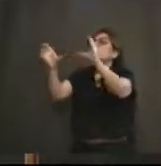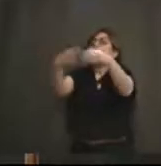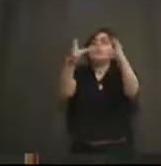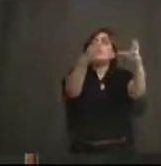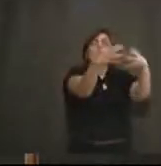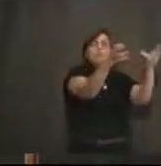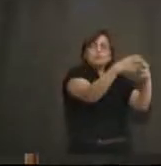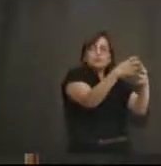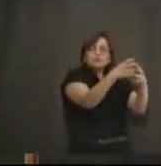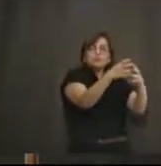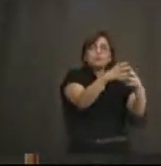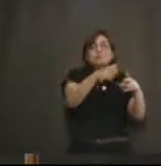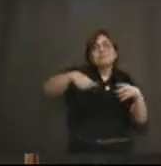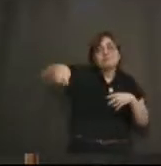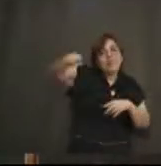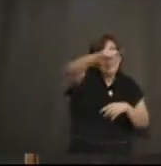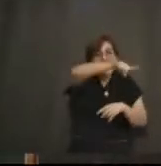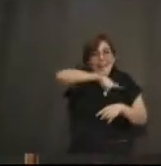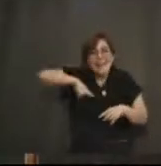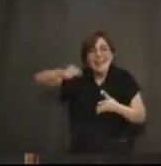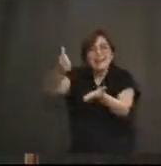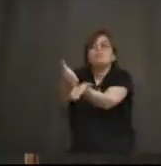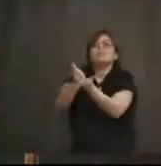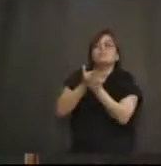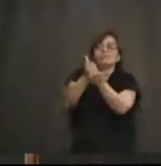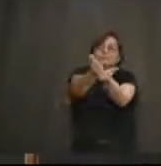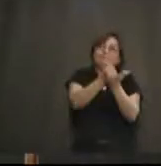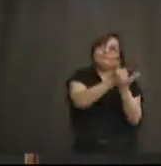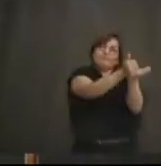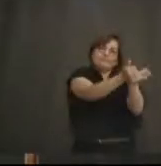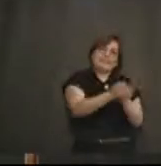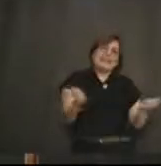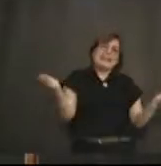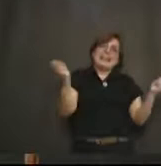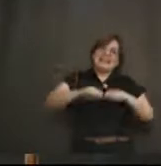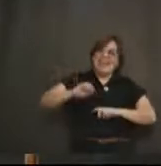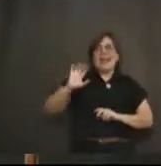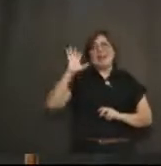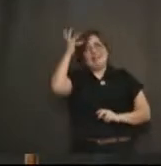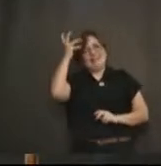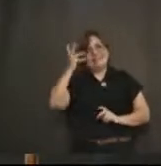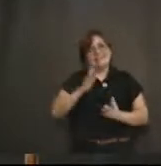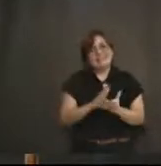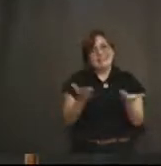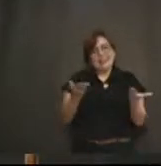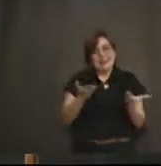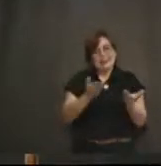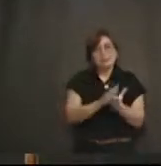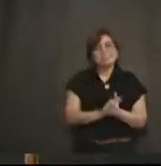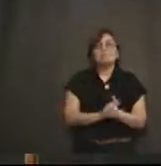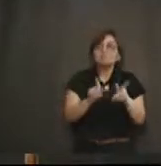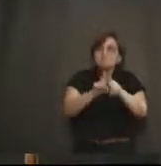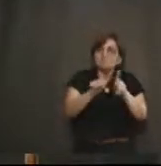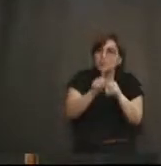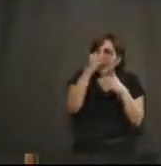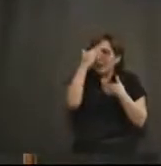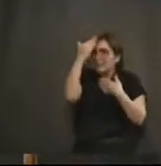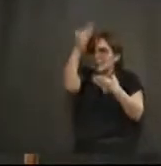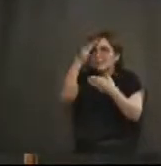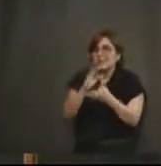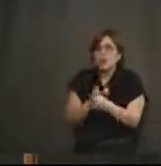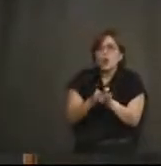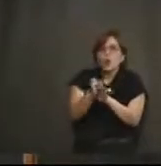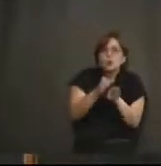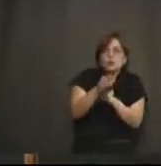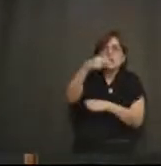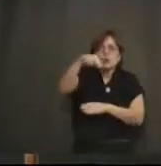as quais tudo o que estamos vendo aqui não seria possível. Gostaria de agradecer ao Conselho Nacional de